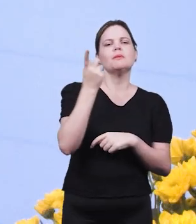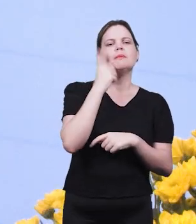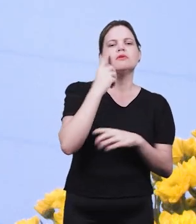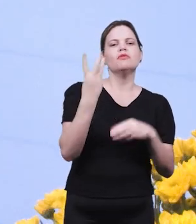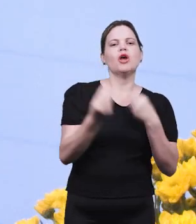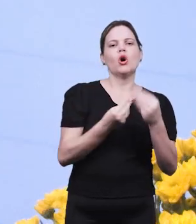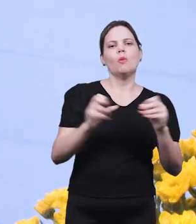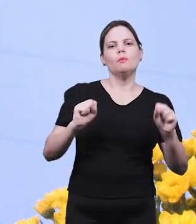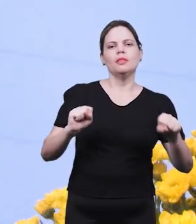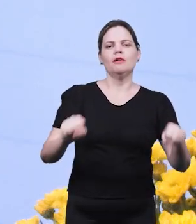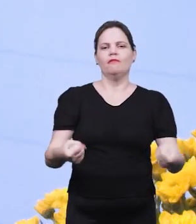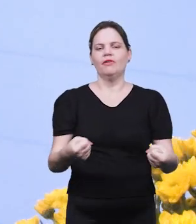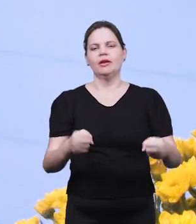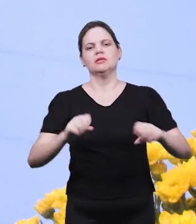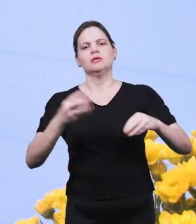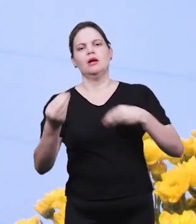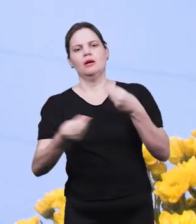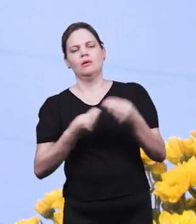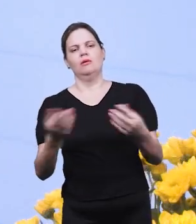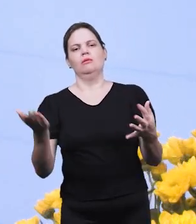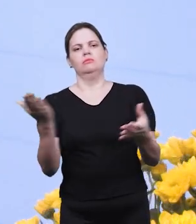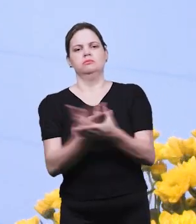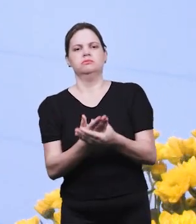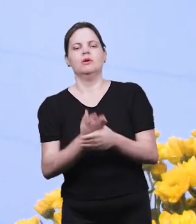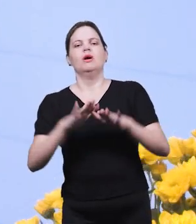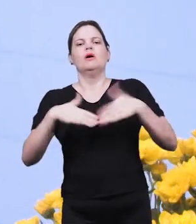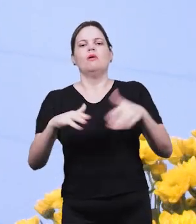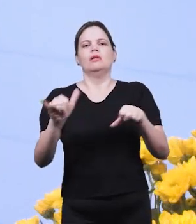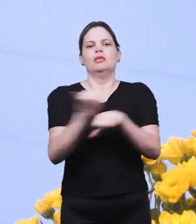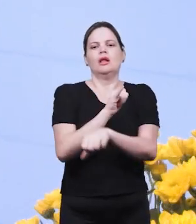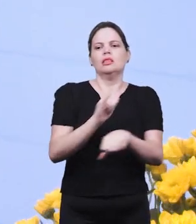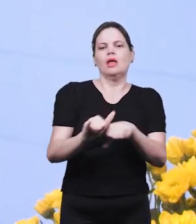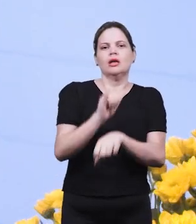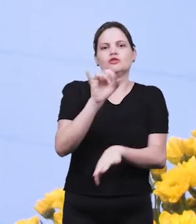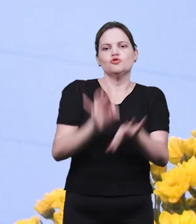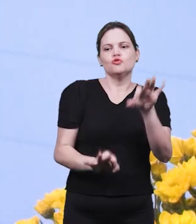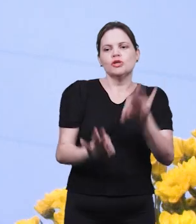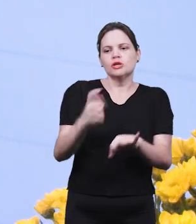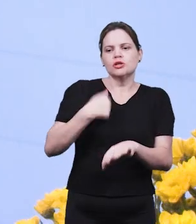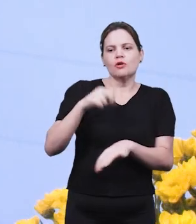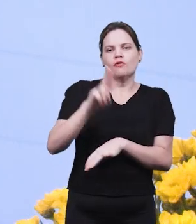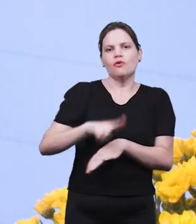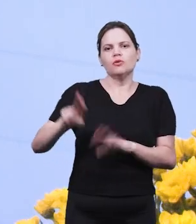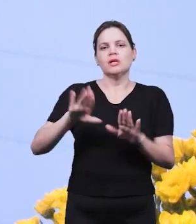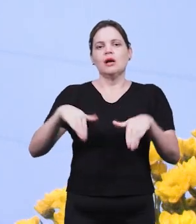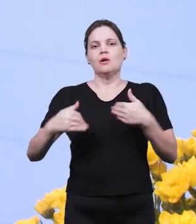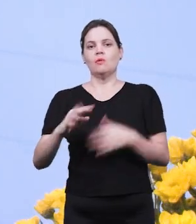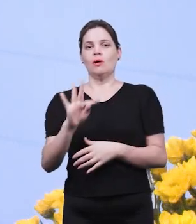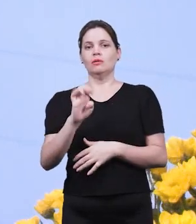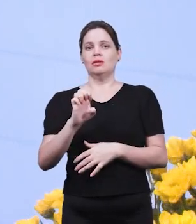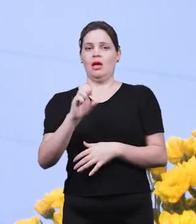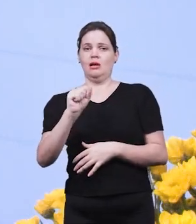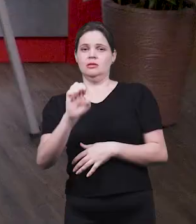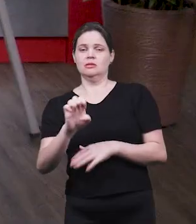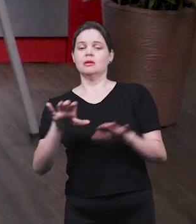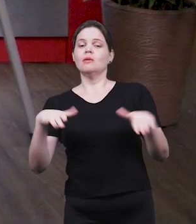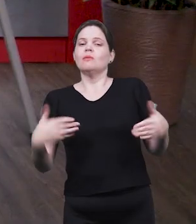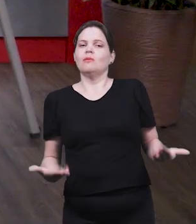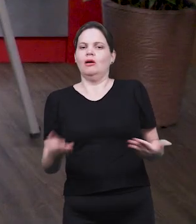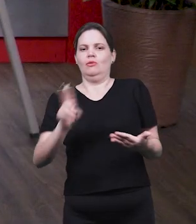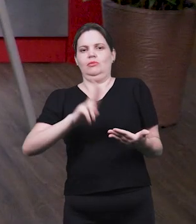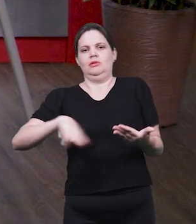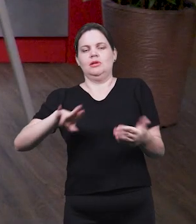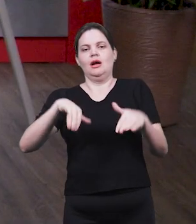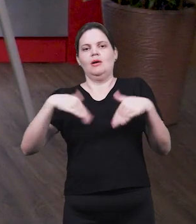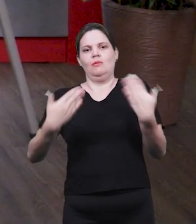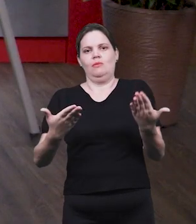que se enquadra, qual é o instrumento jurídico, qual é a tese que pode ser utilizada. Importante